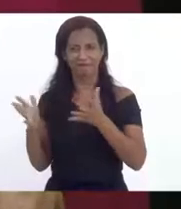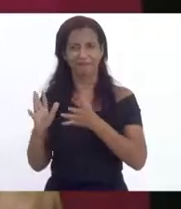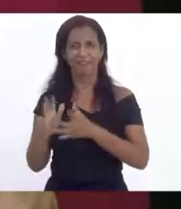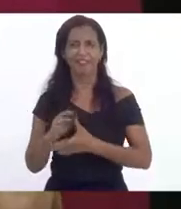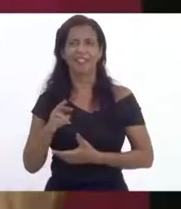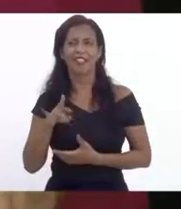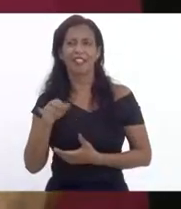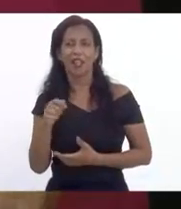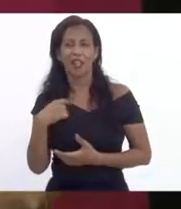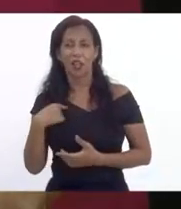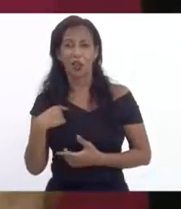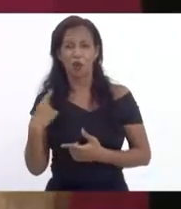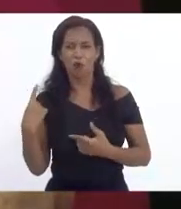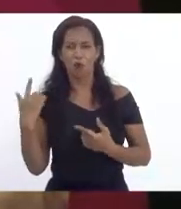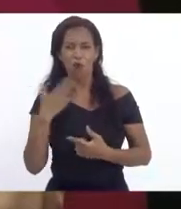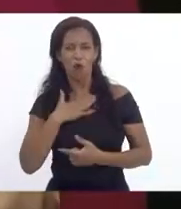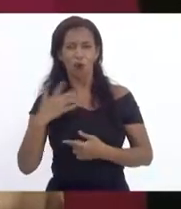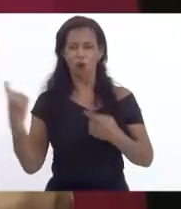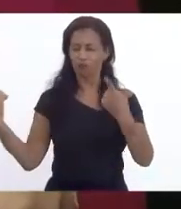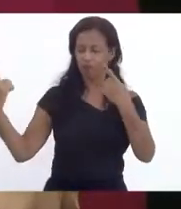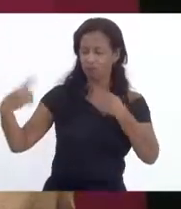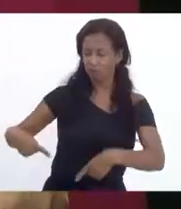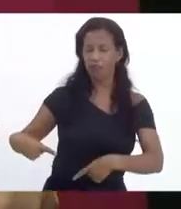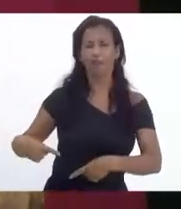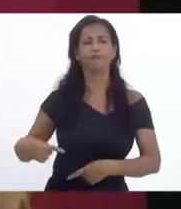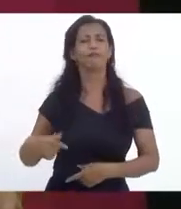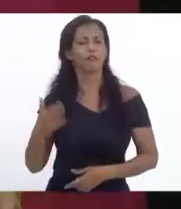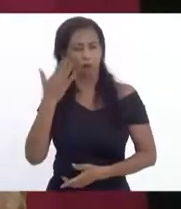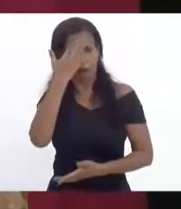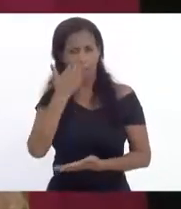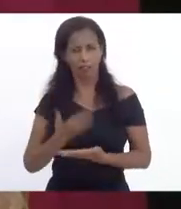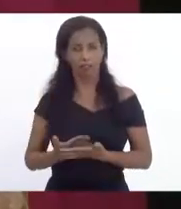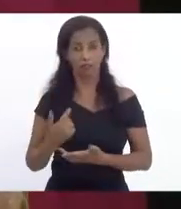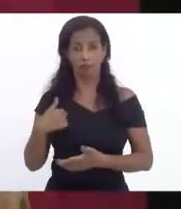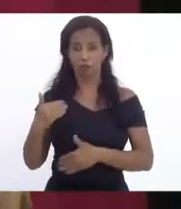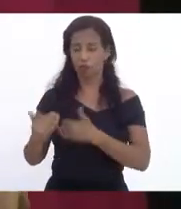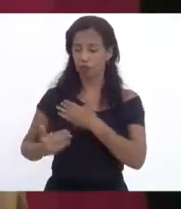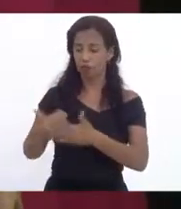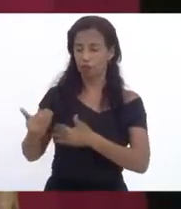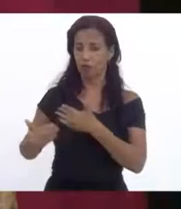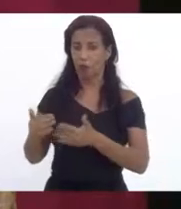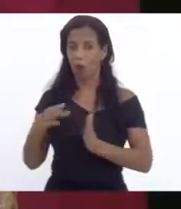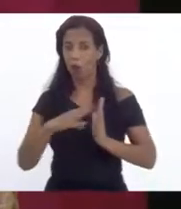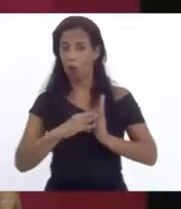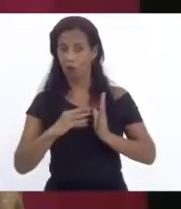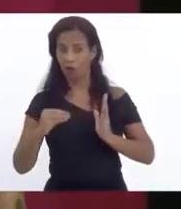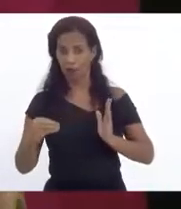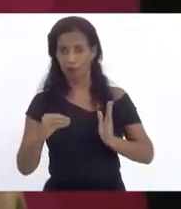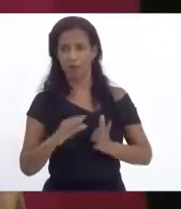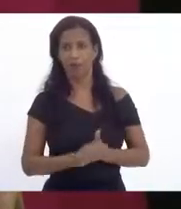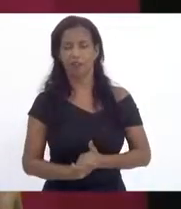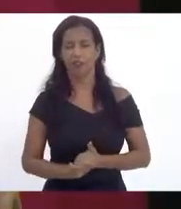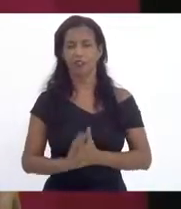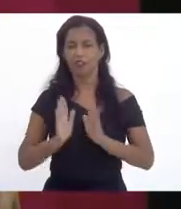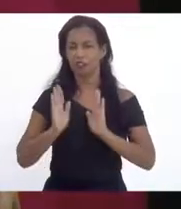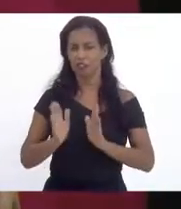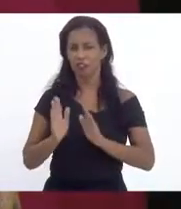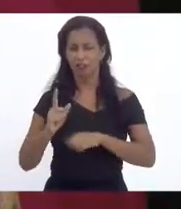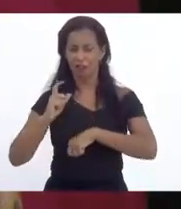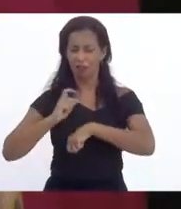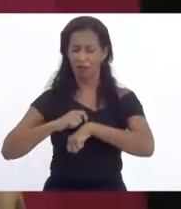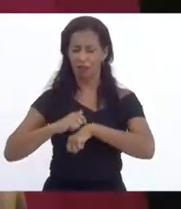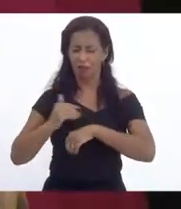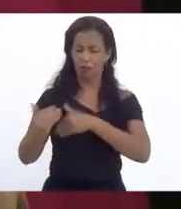eu sou desafiador e acredito nos pequenos negócios. Estou desenvolvendo um modelo, já vem ao longo do